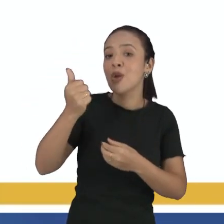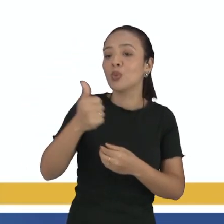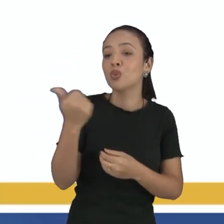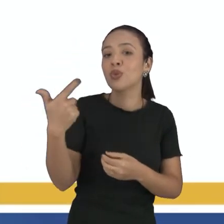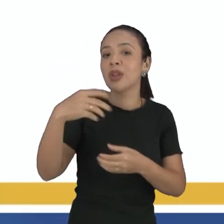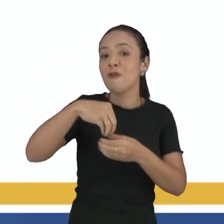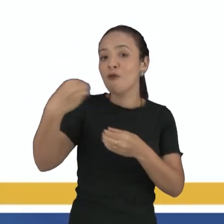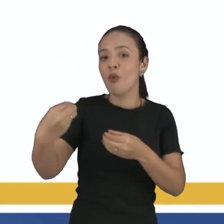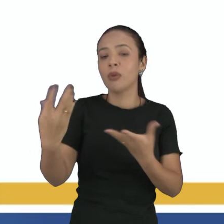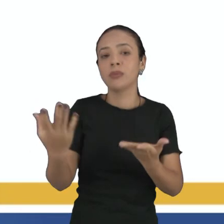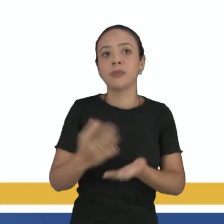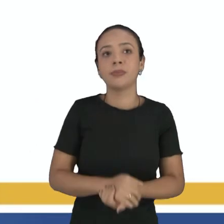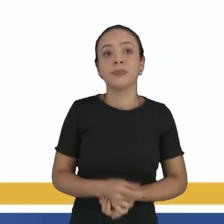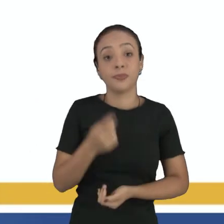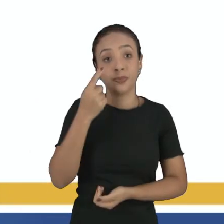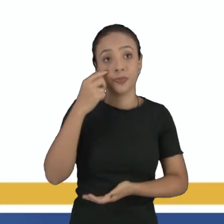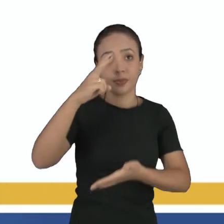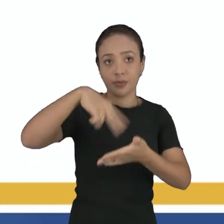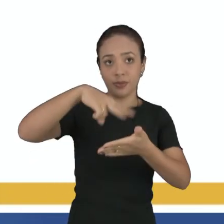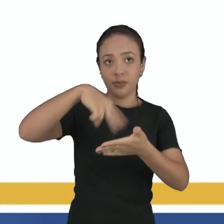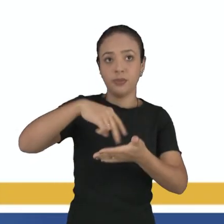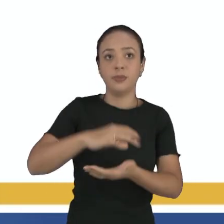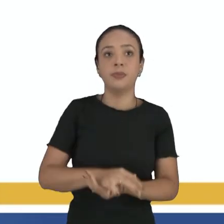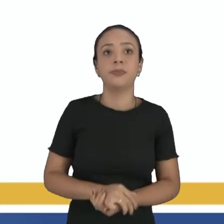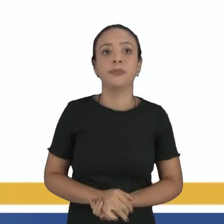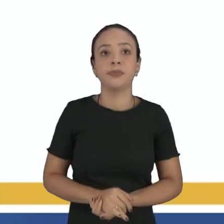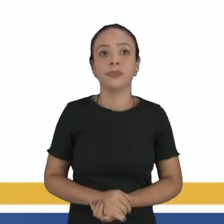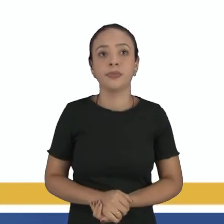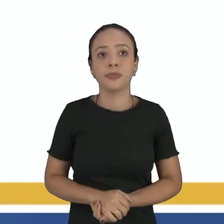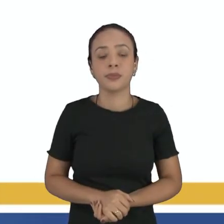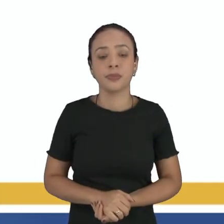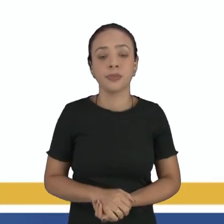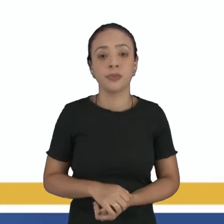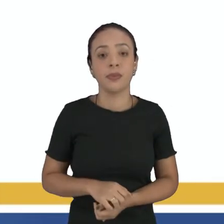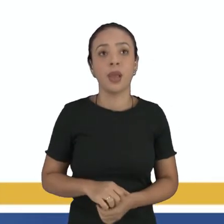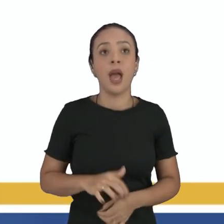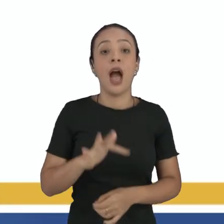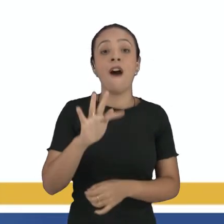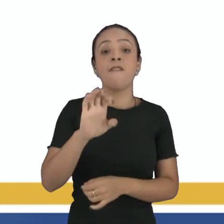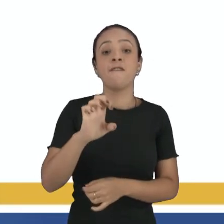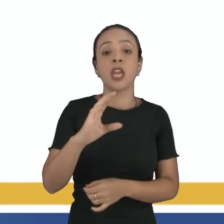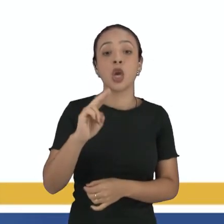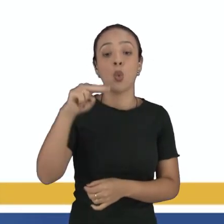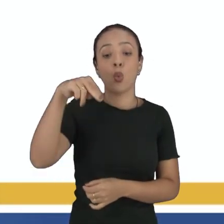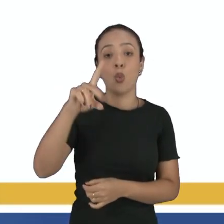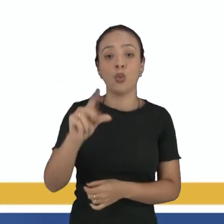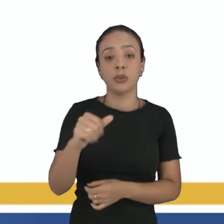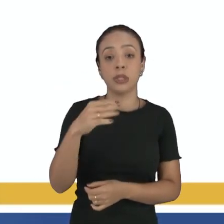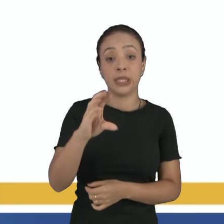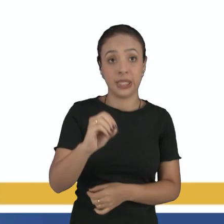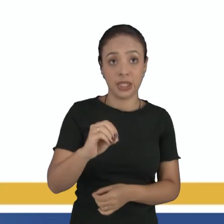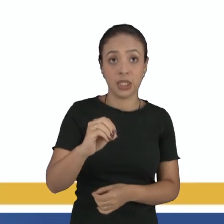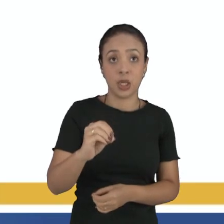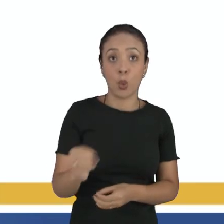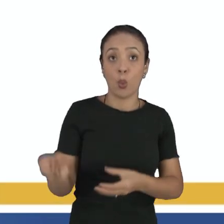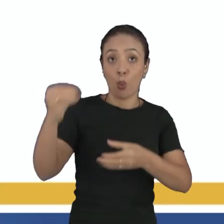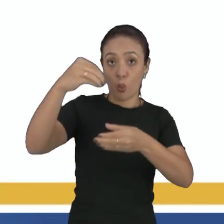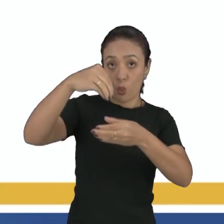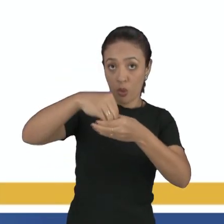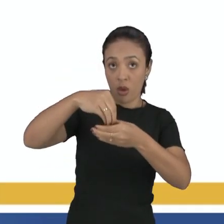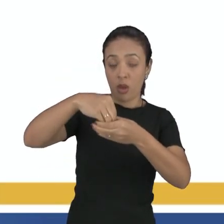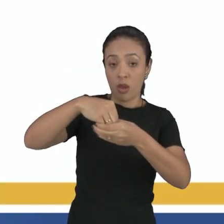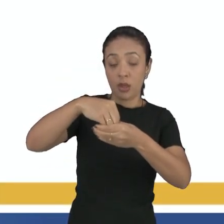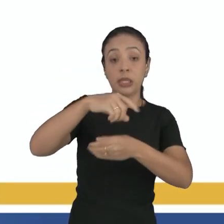bem lógica essa resposta. Tá? Acompanha ali comigo. Ó. A fertilização interna, né? Fertilização e fecundação é a mesma coisa. A fertilização